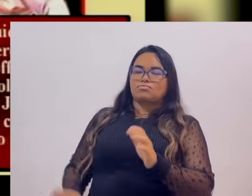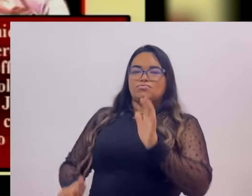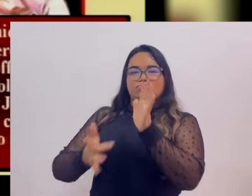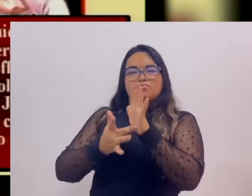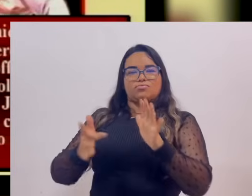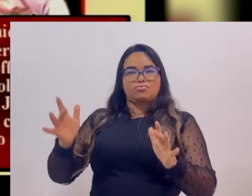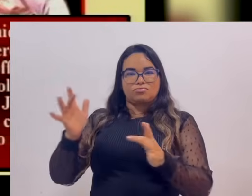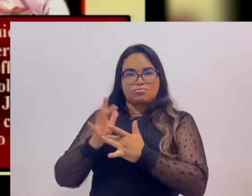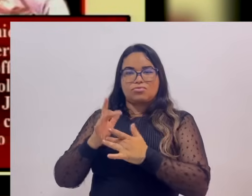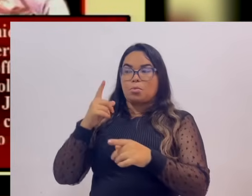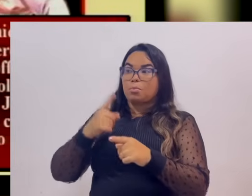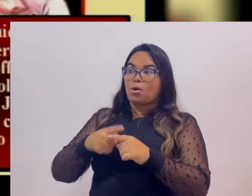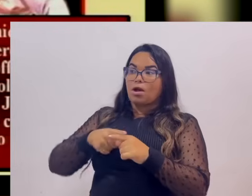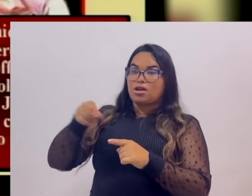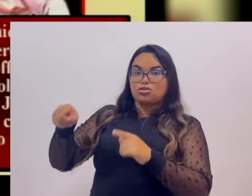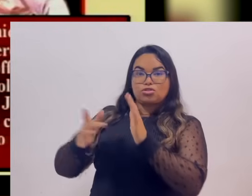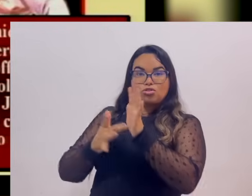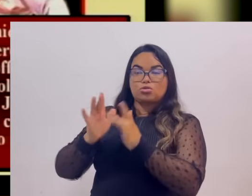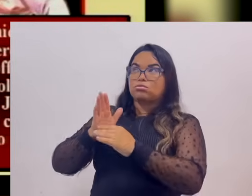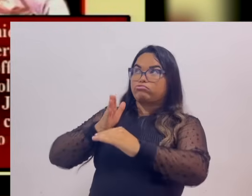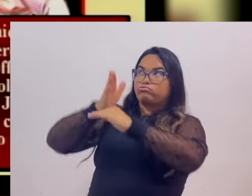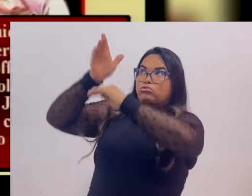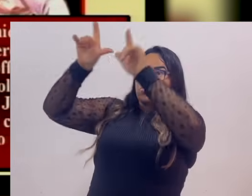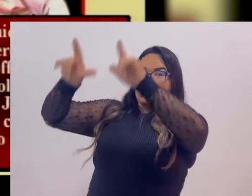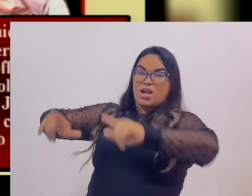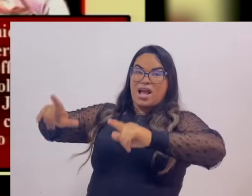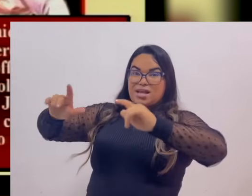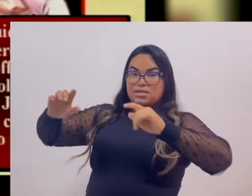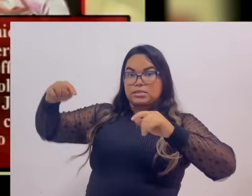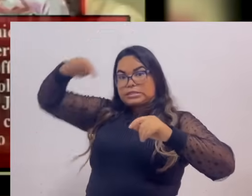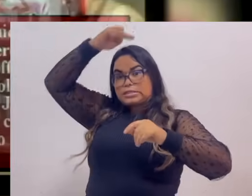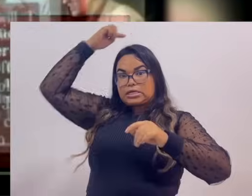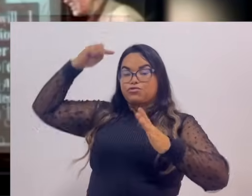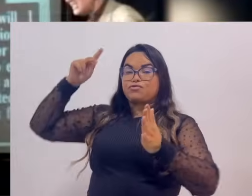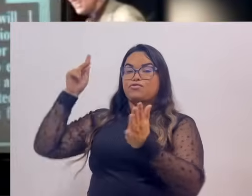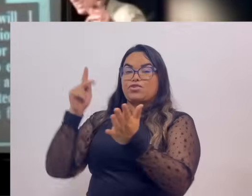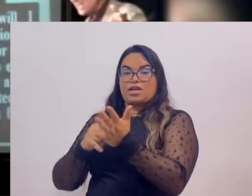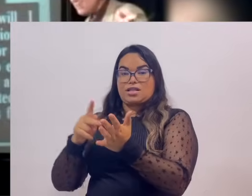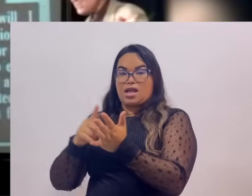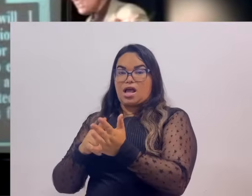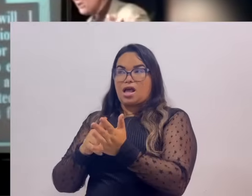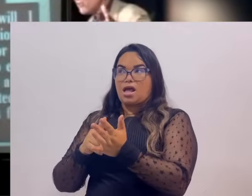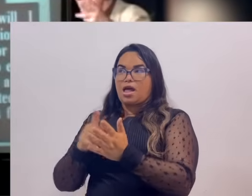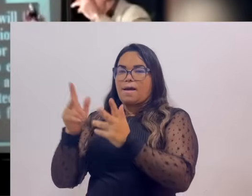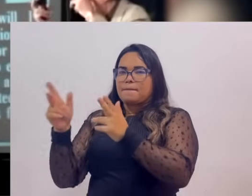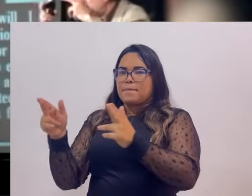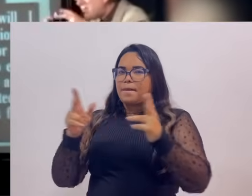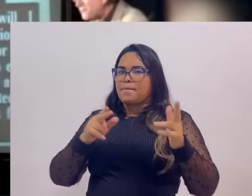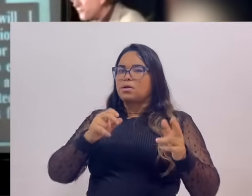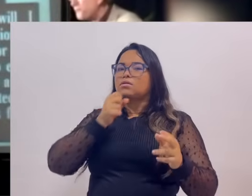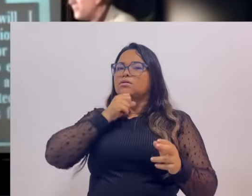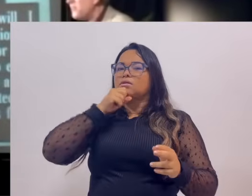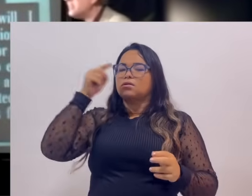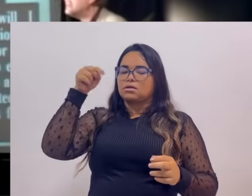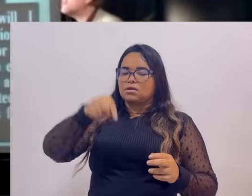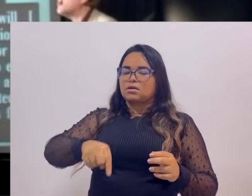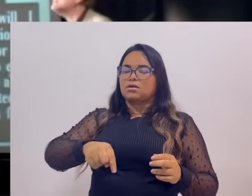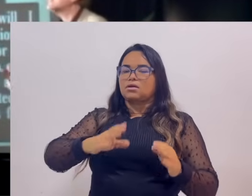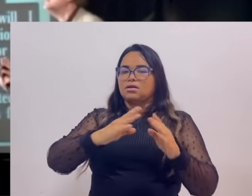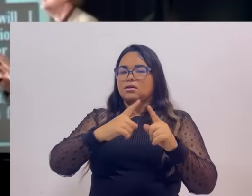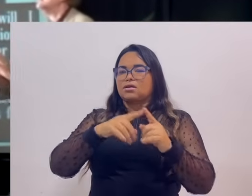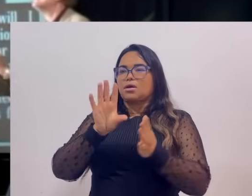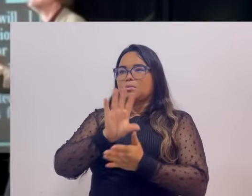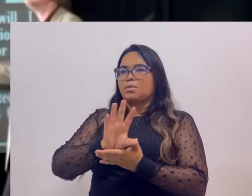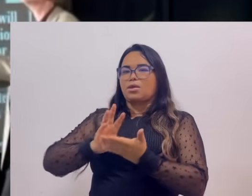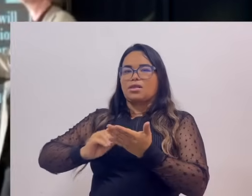santíssimo pelo sangue de Jesus pelo novo e vivo caminho temos um novo pacto com Cristo e é o mesmo